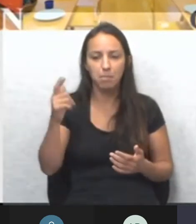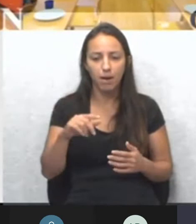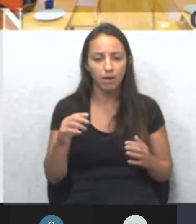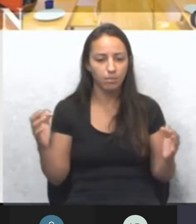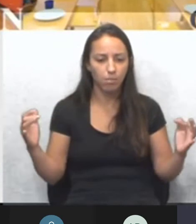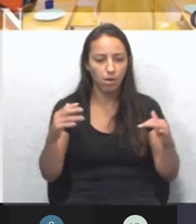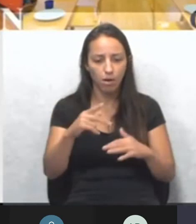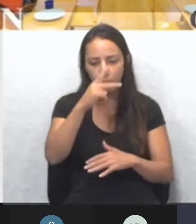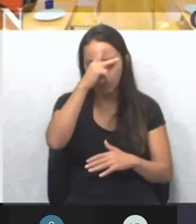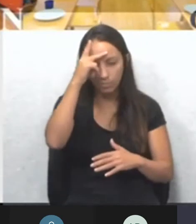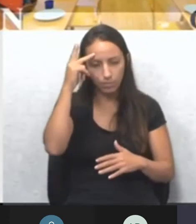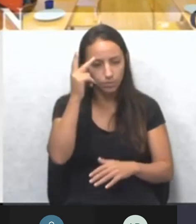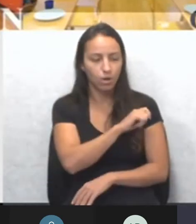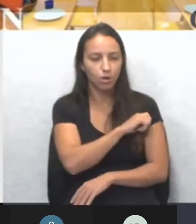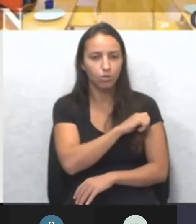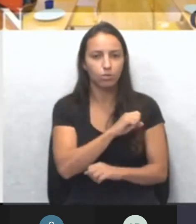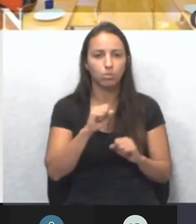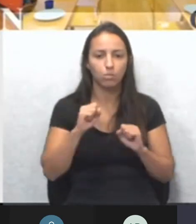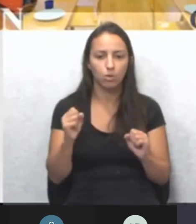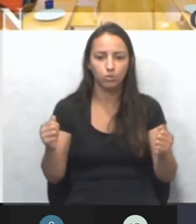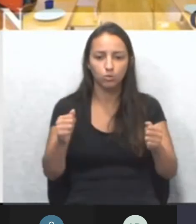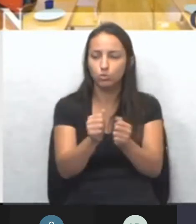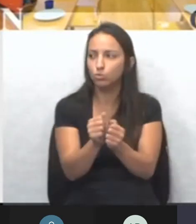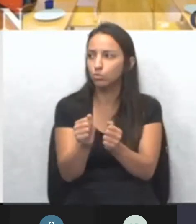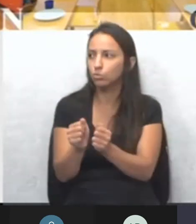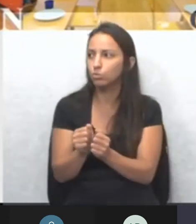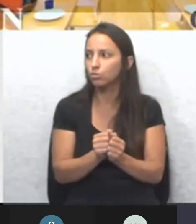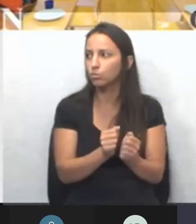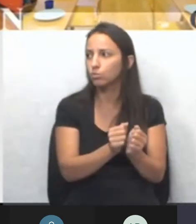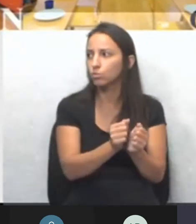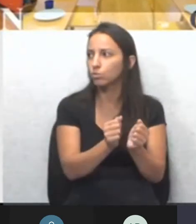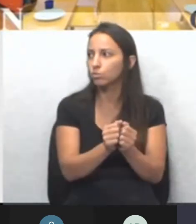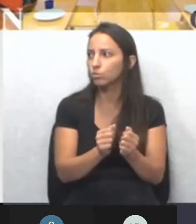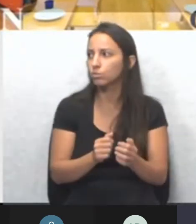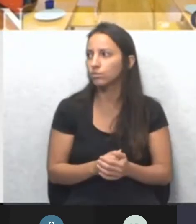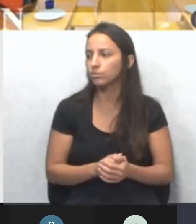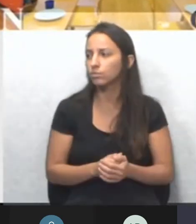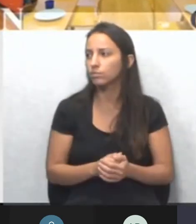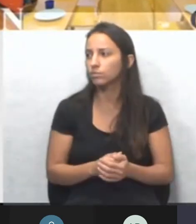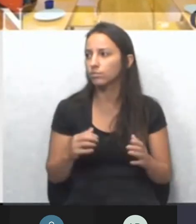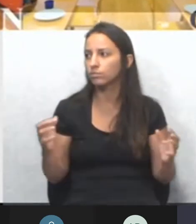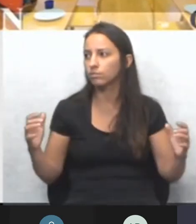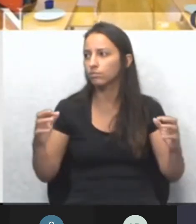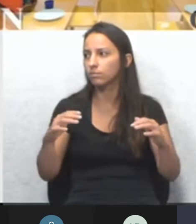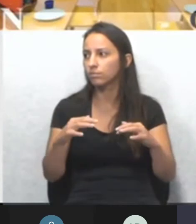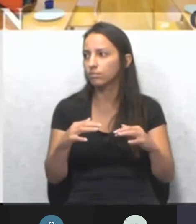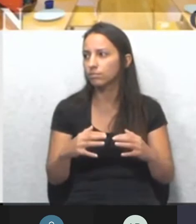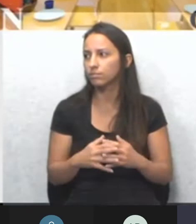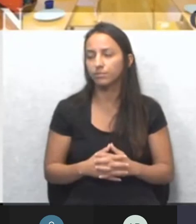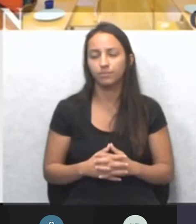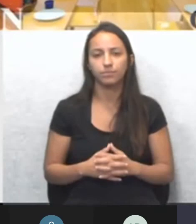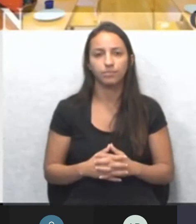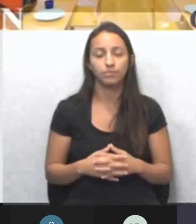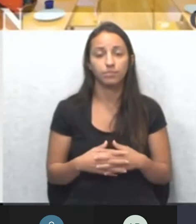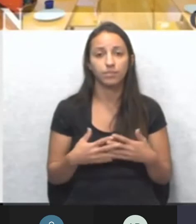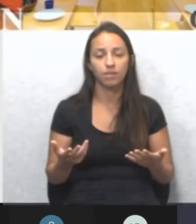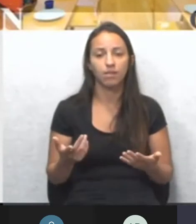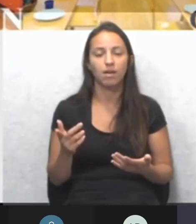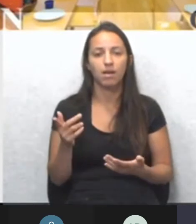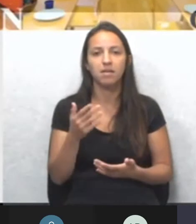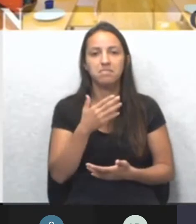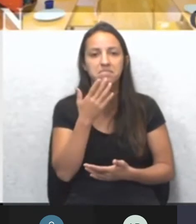reunir. Observe que aqui, olha, as mesas estão desencontradas e aqui elas estão unidas. Então eles